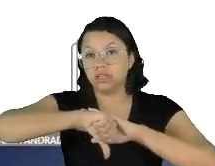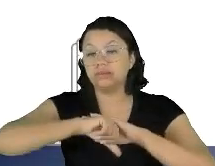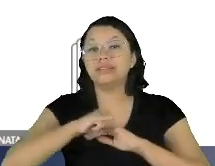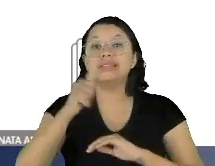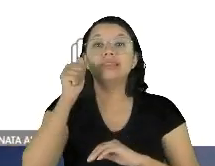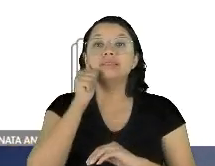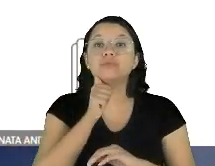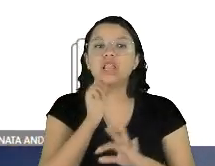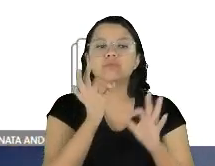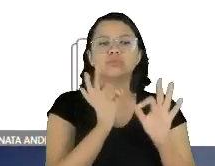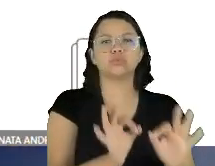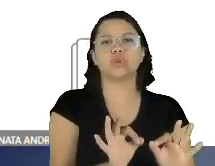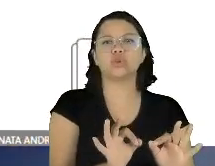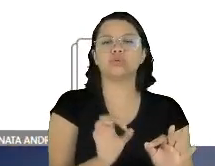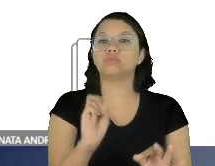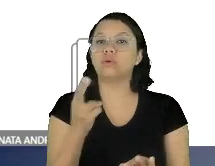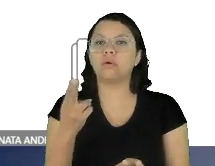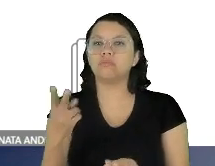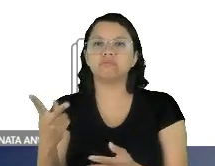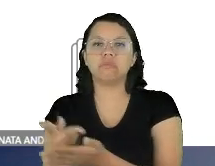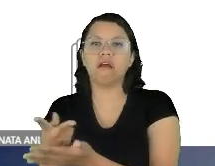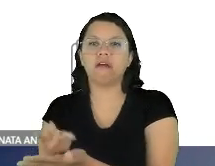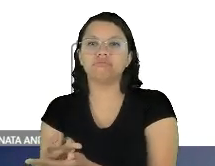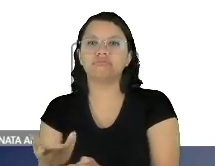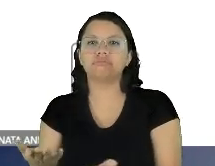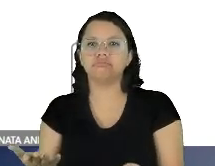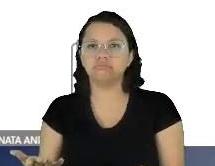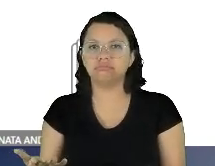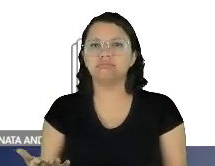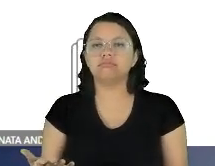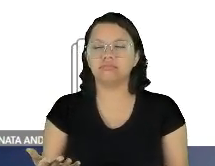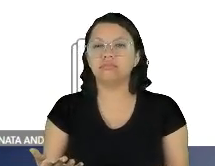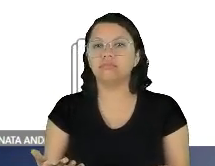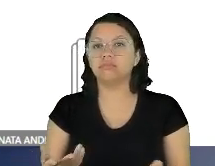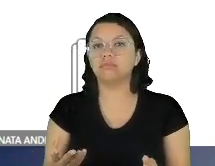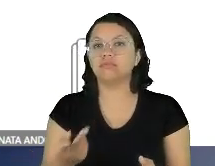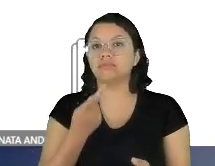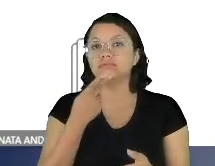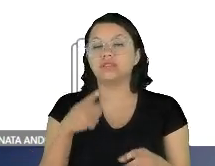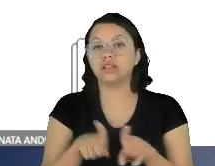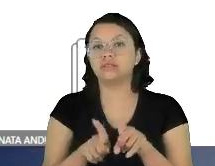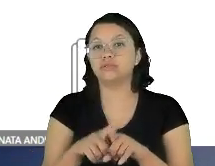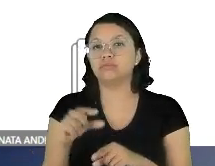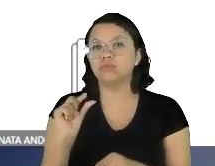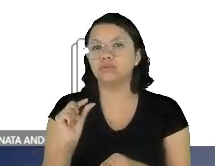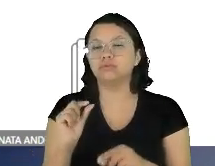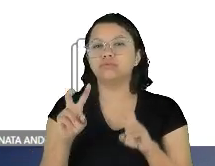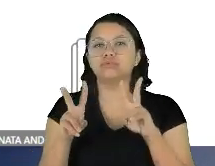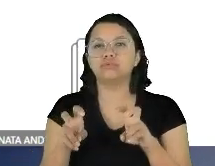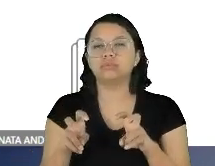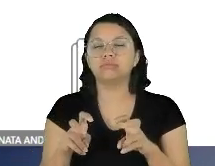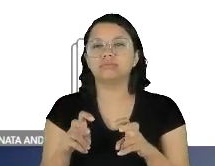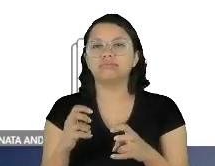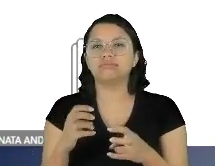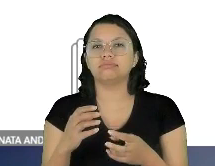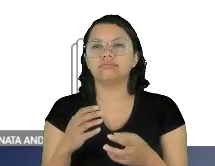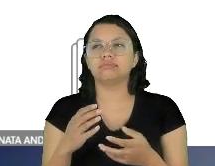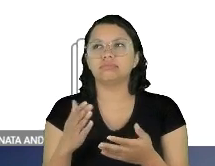honesta ou não. E também eu vou trazer um pouco para vocês algumas